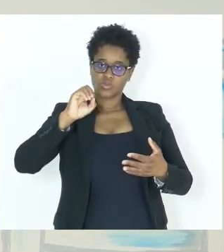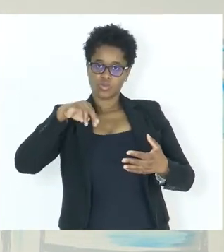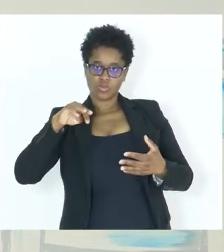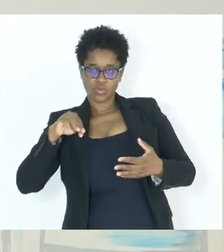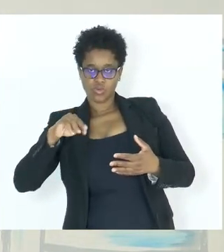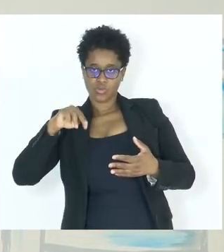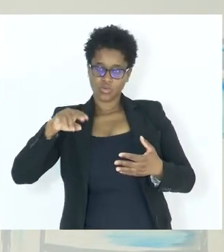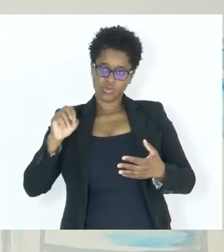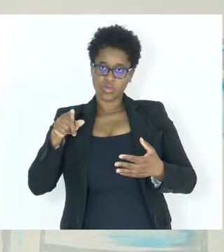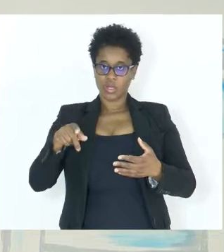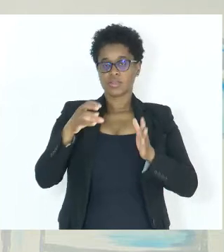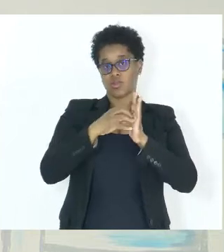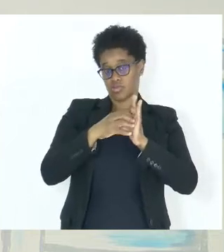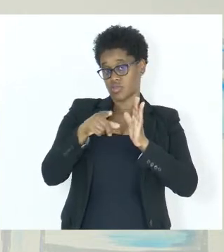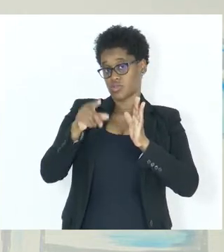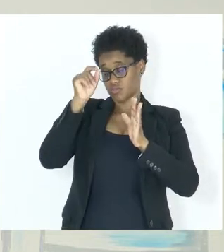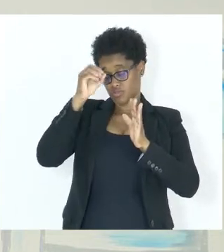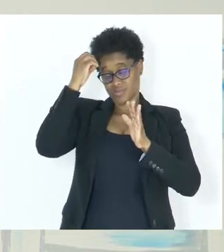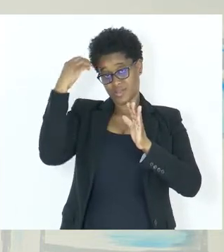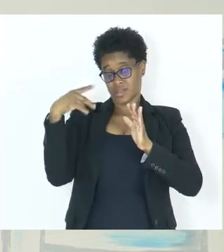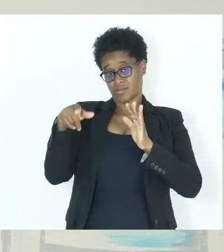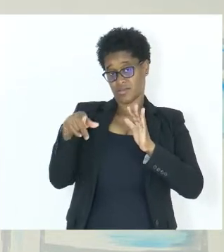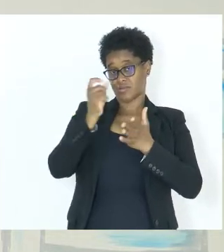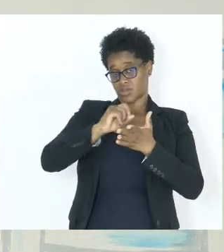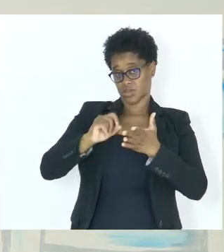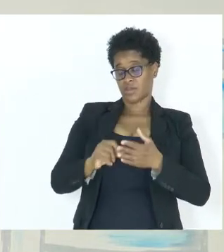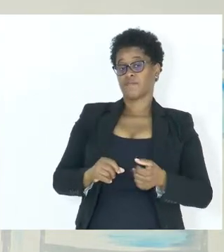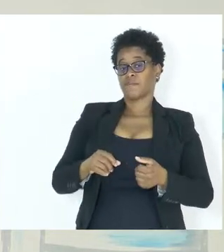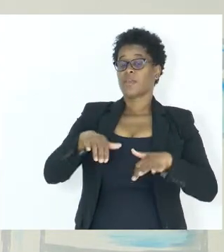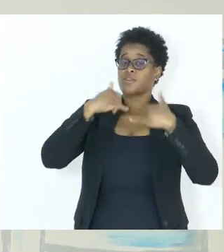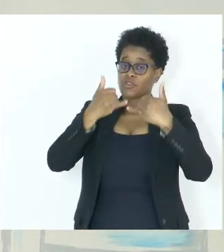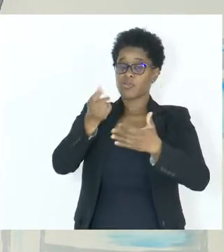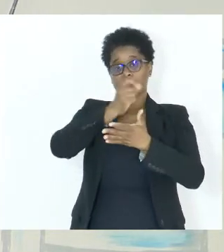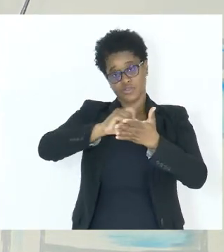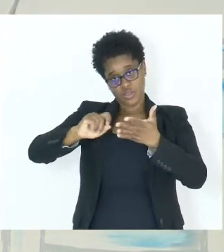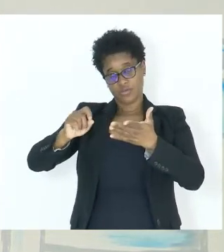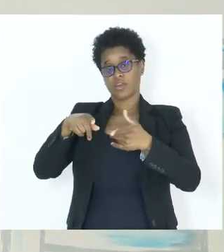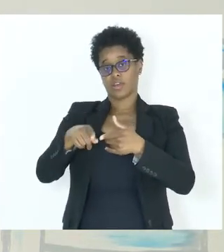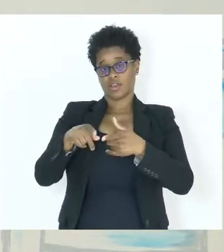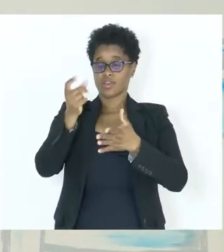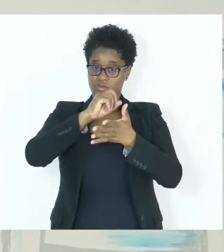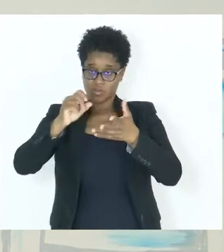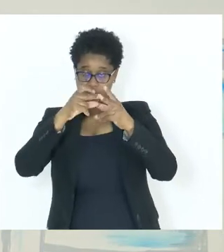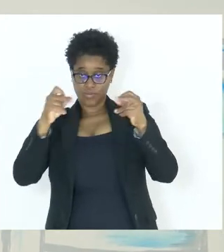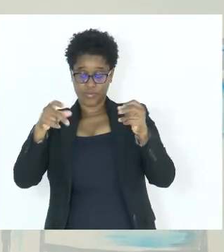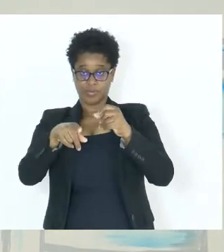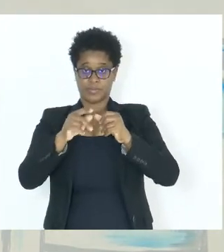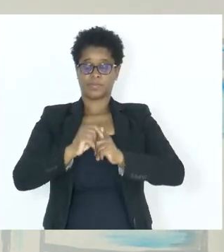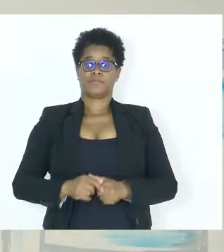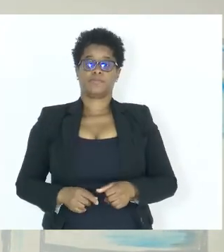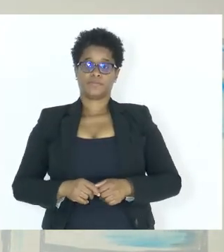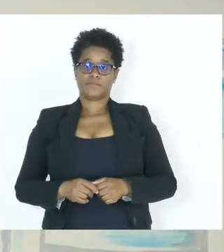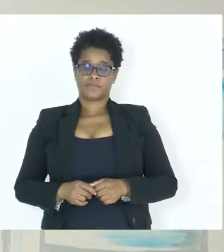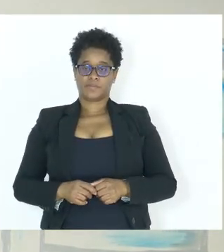algarismos e os símbolos, não esquecer dos símbolos. E depois vamos escrever aqui por extenso.